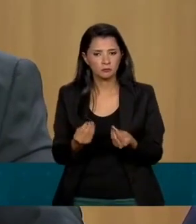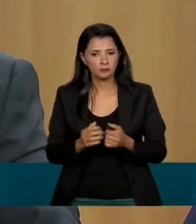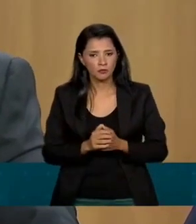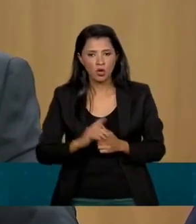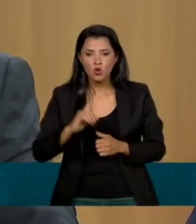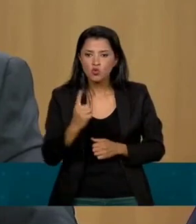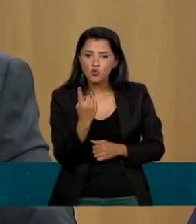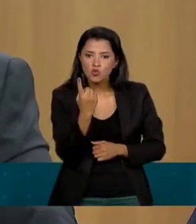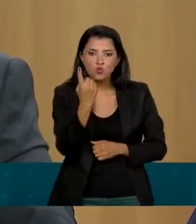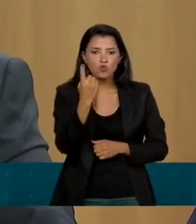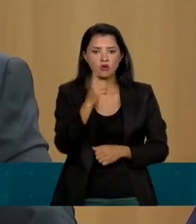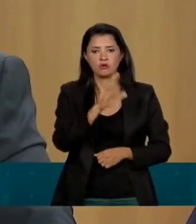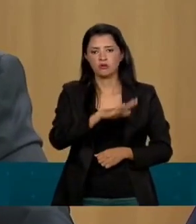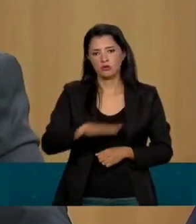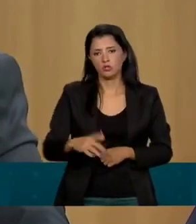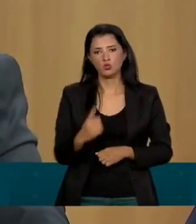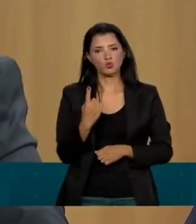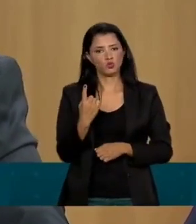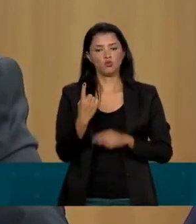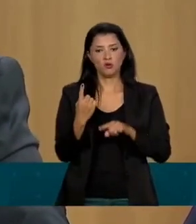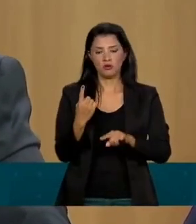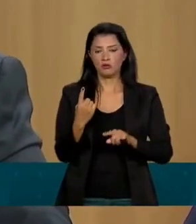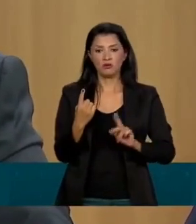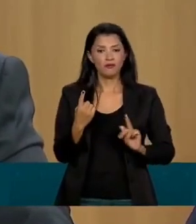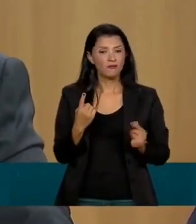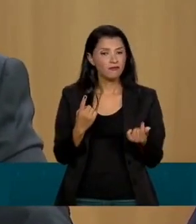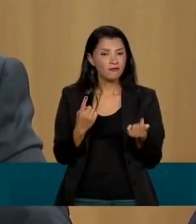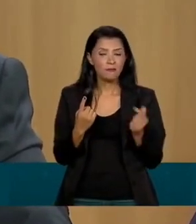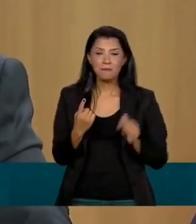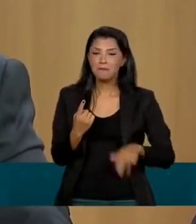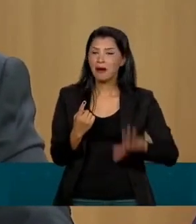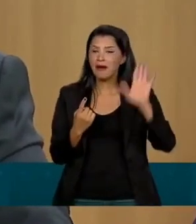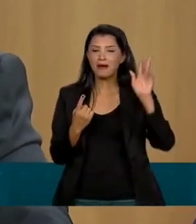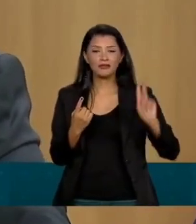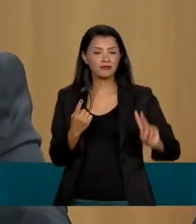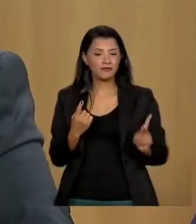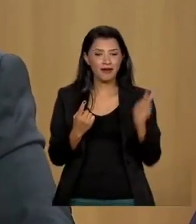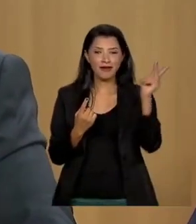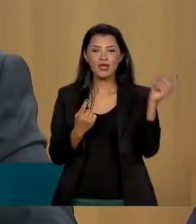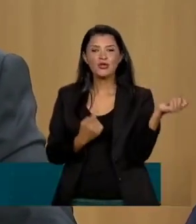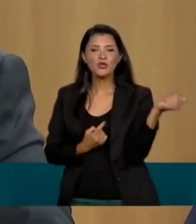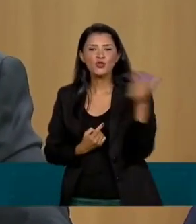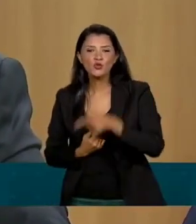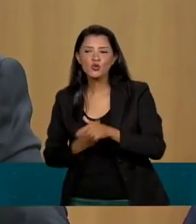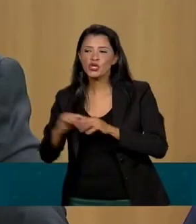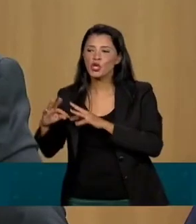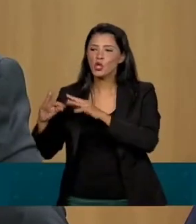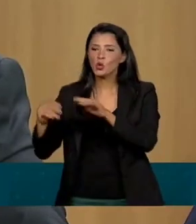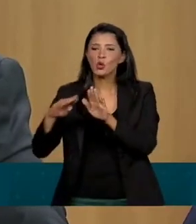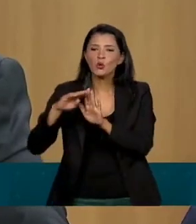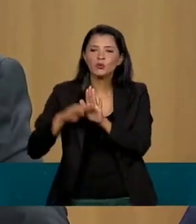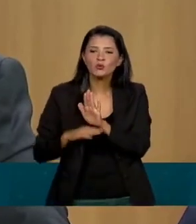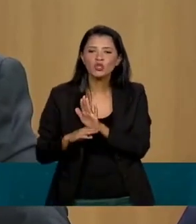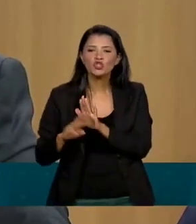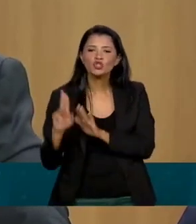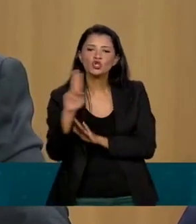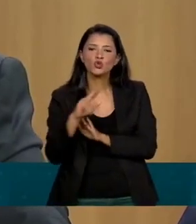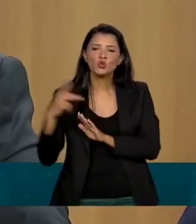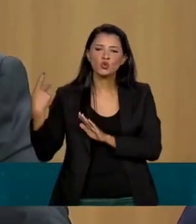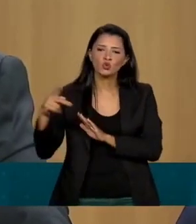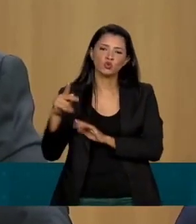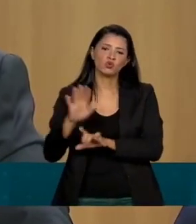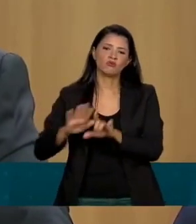Uma criança, vale mais do que todos os termos de uso de todas as plataformas.